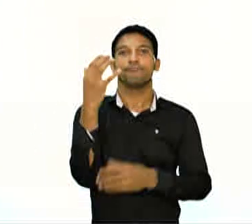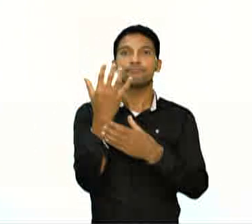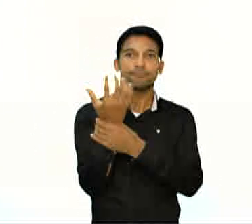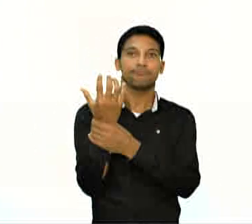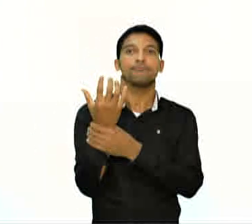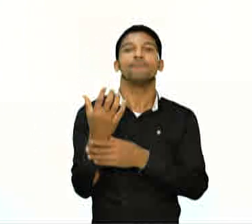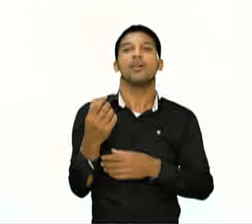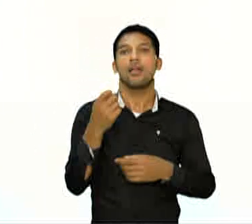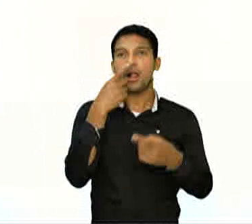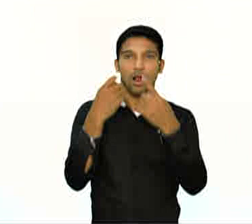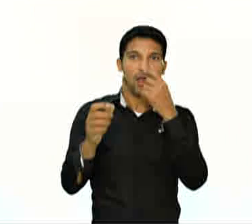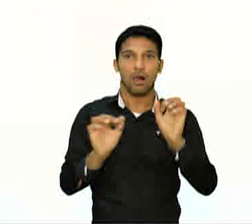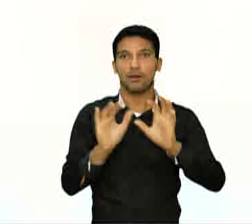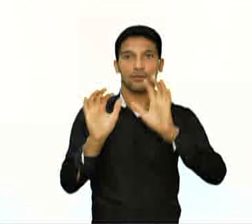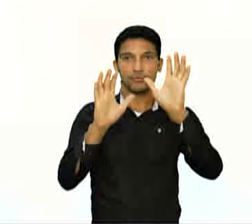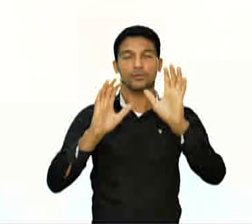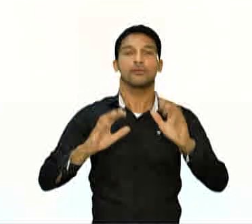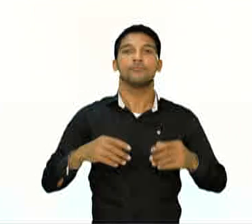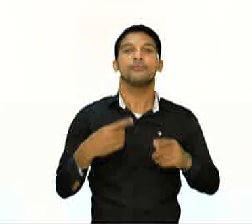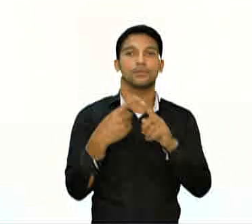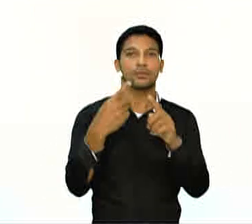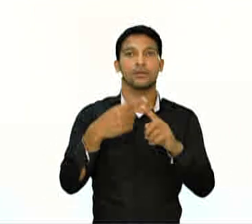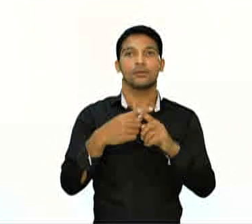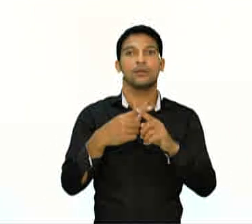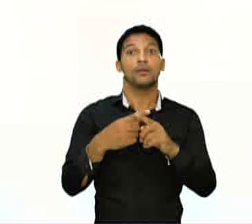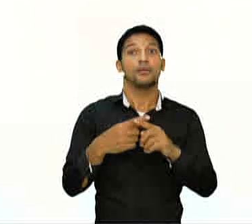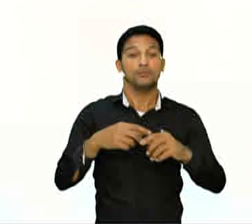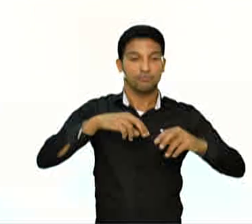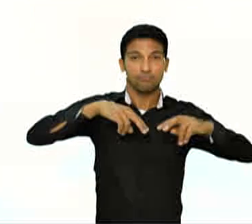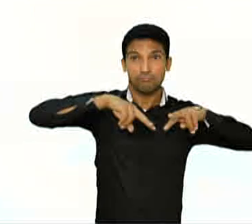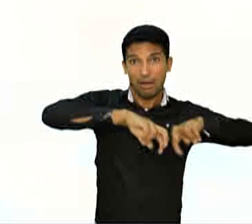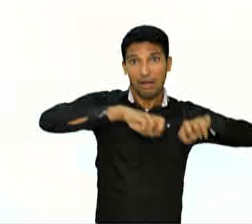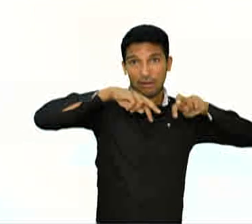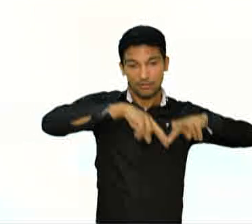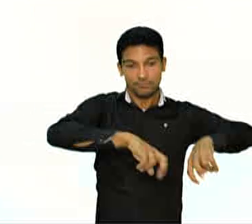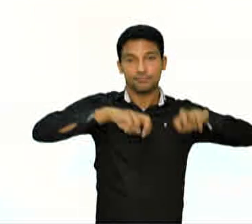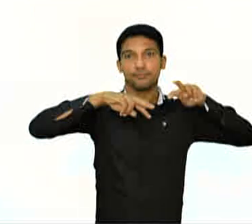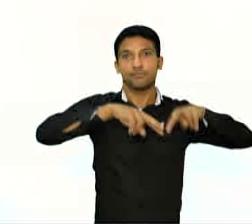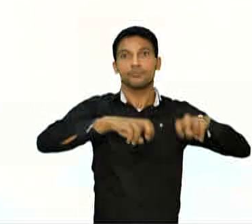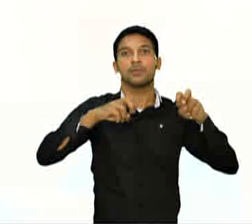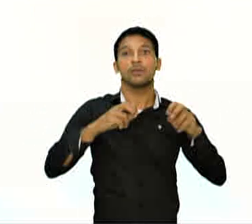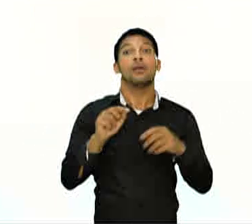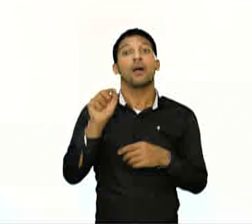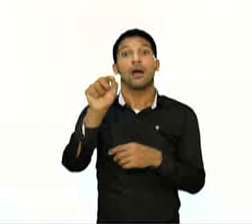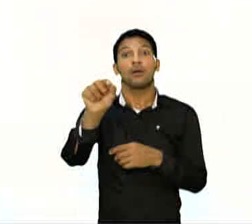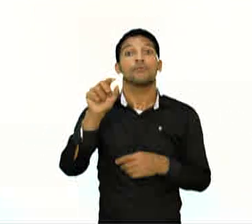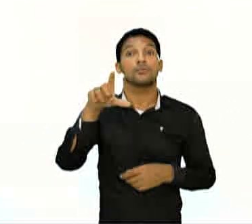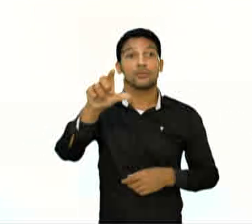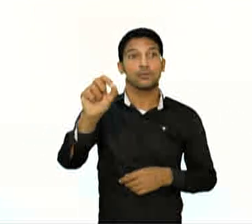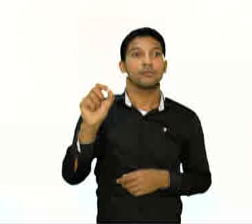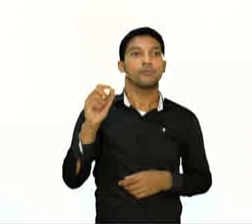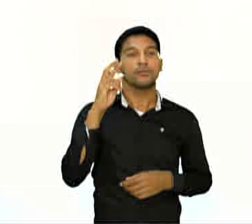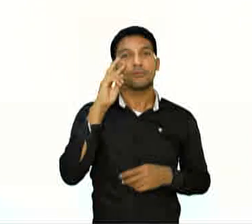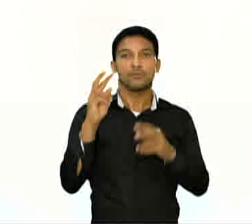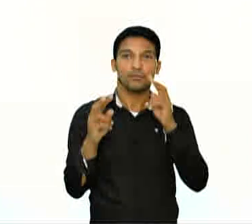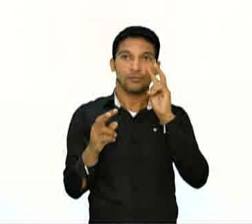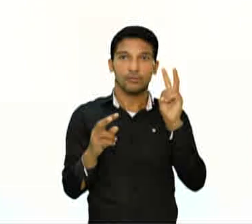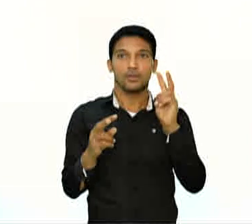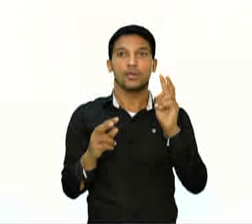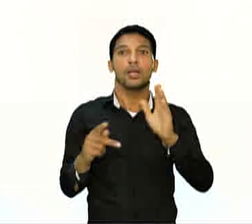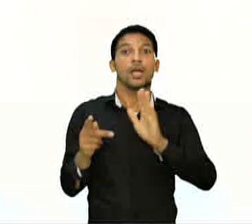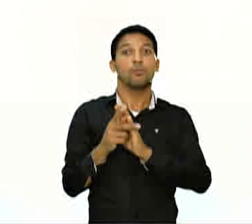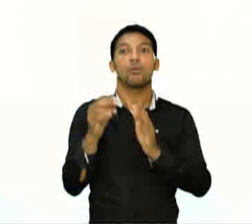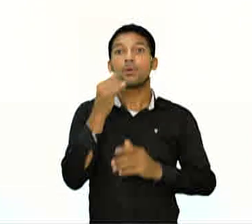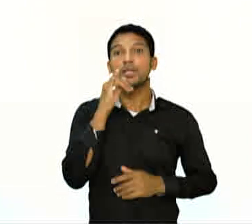alternativa que apresenta um tipo de recurso energético não renovável. Letra A, biomassa, que são a massa